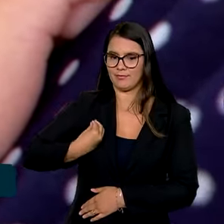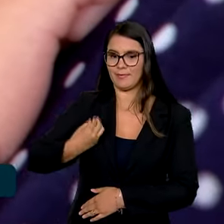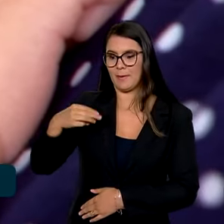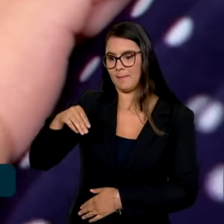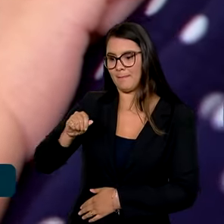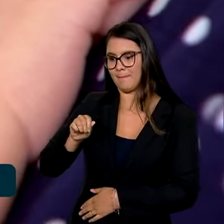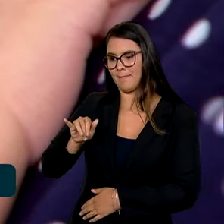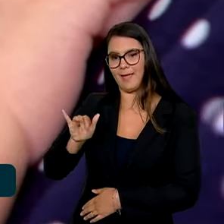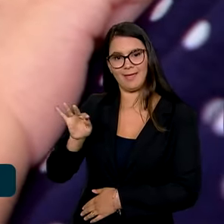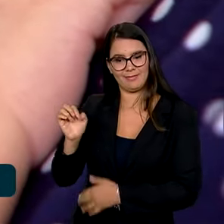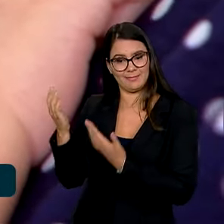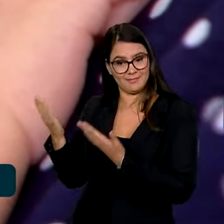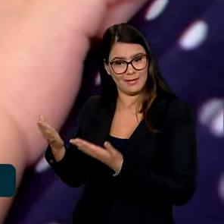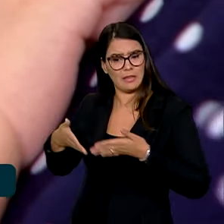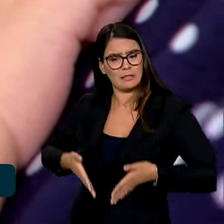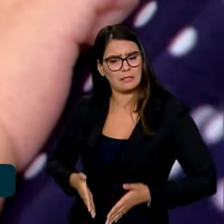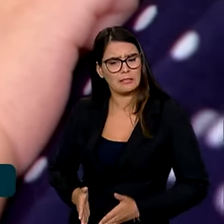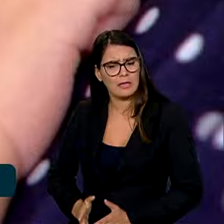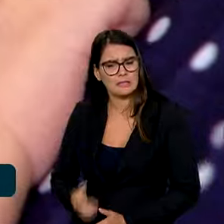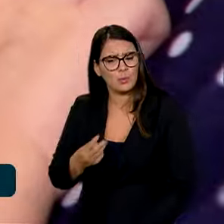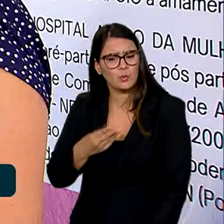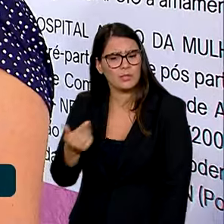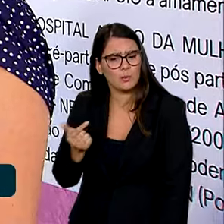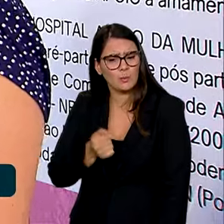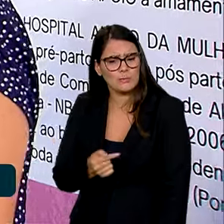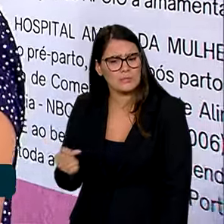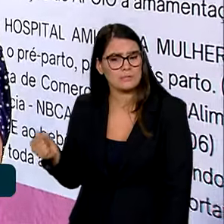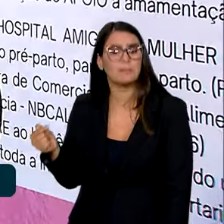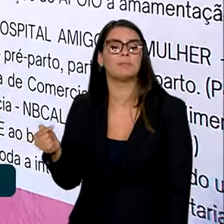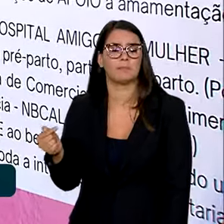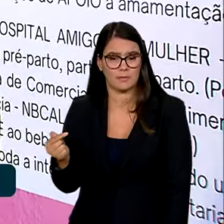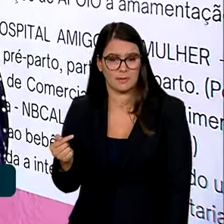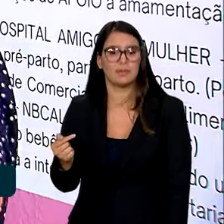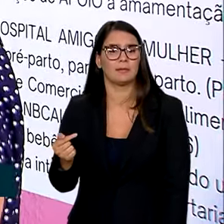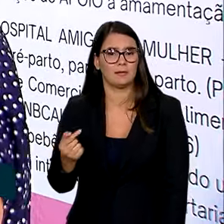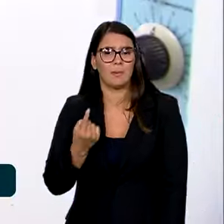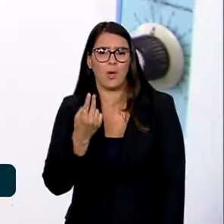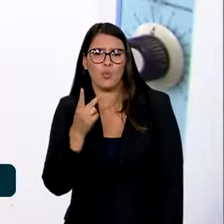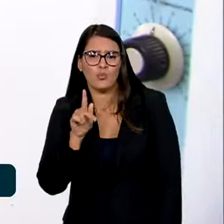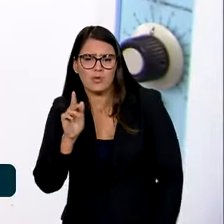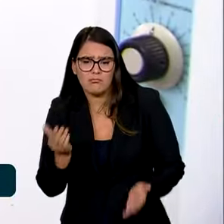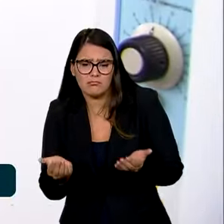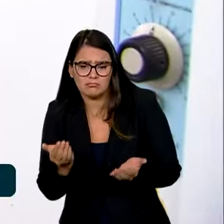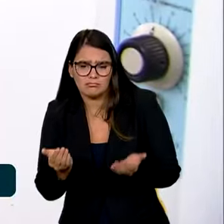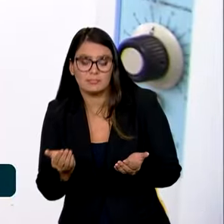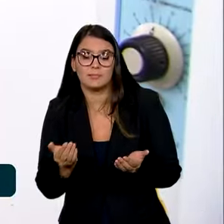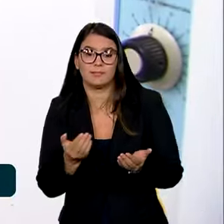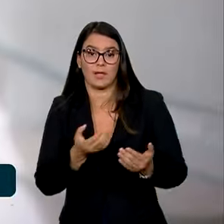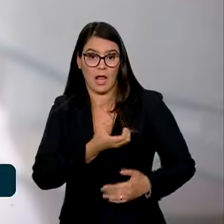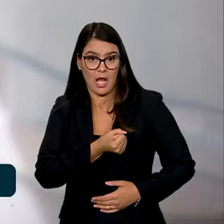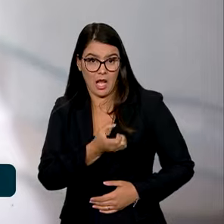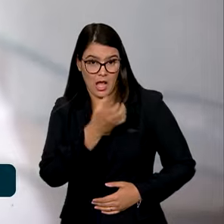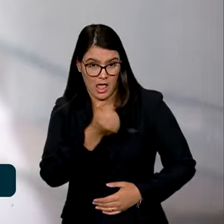Maitê, que nasceu prematura de 31 semanas e com pouco mais de 1 quilo. O leite doado